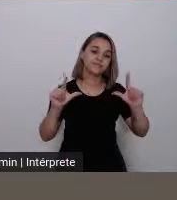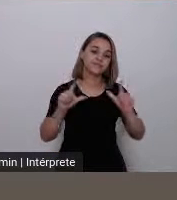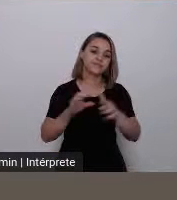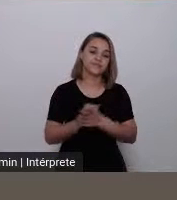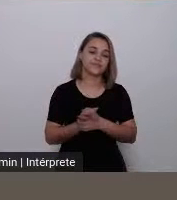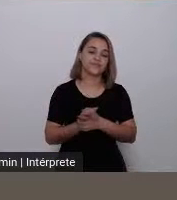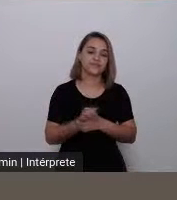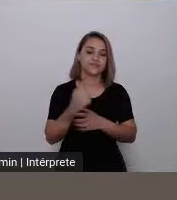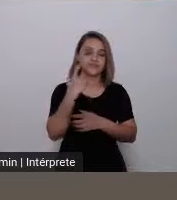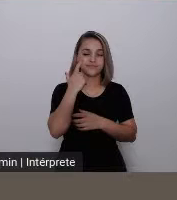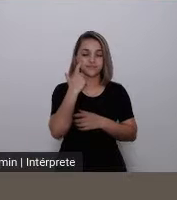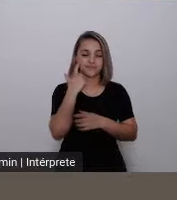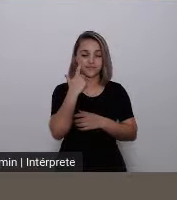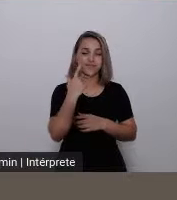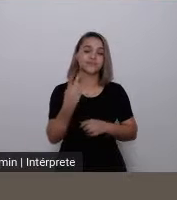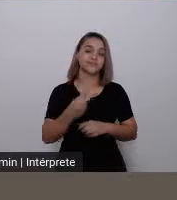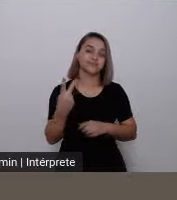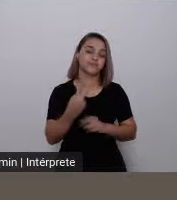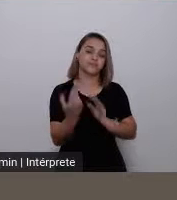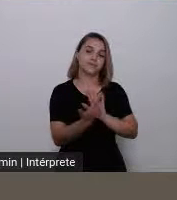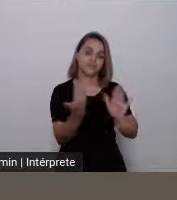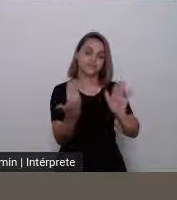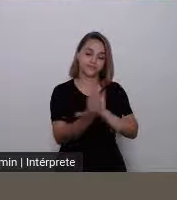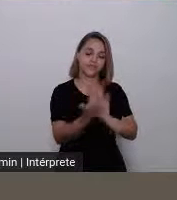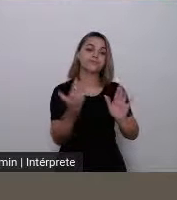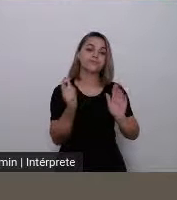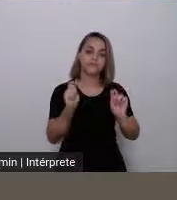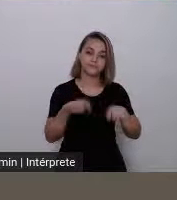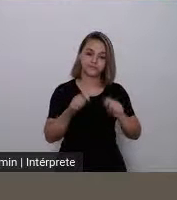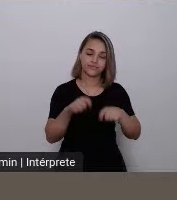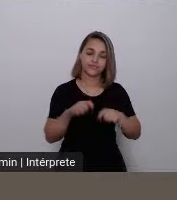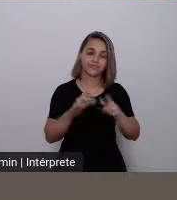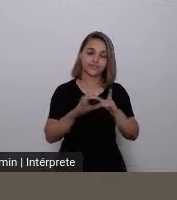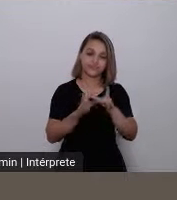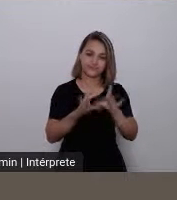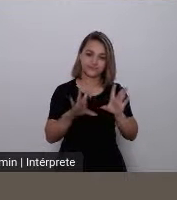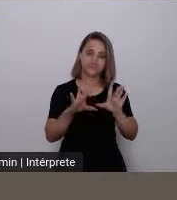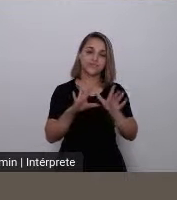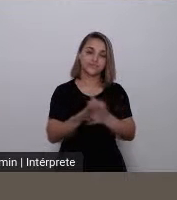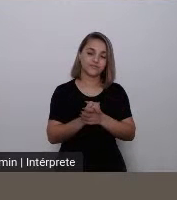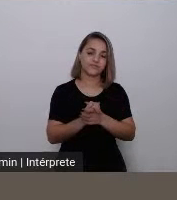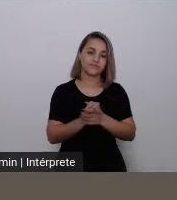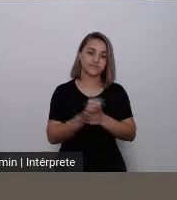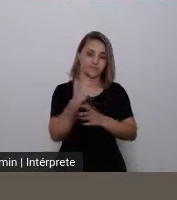é o livro, é o segundo livro, também está disponível ali no Fotoplus Brasil, aqui a capa dele.